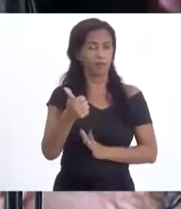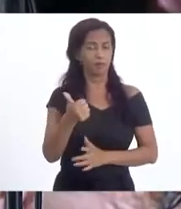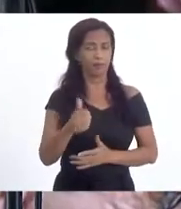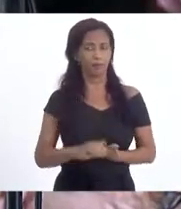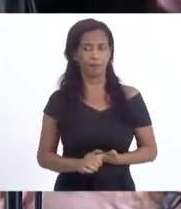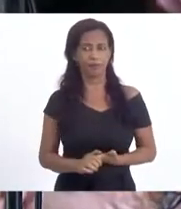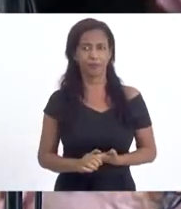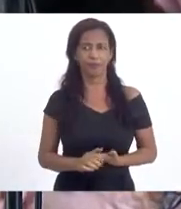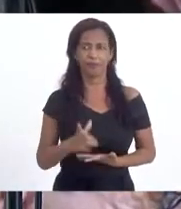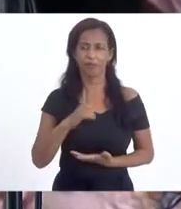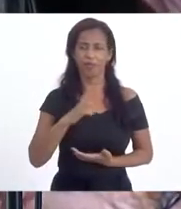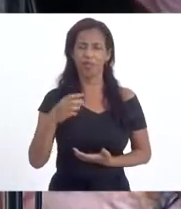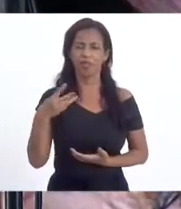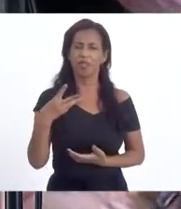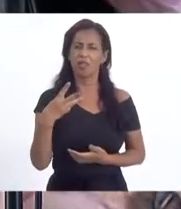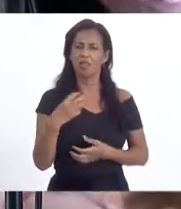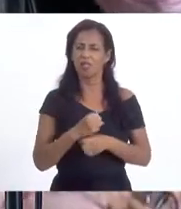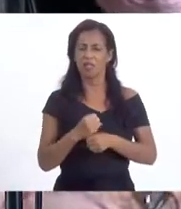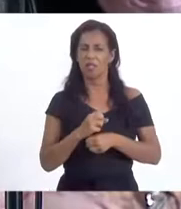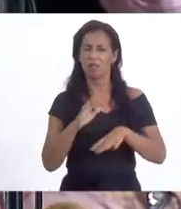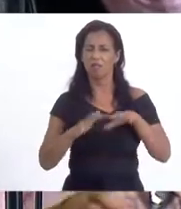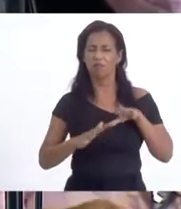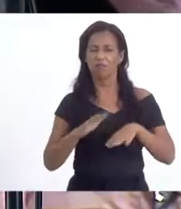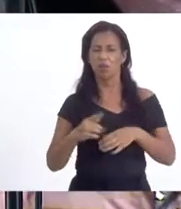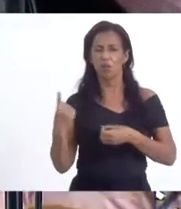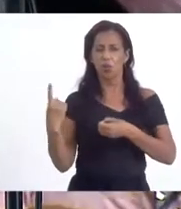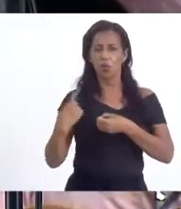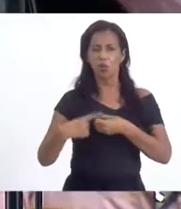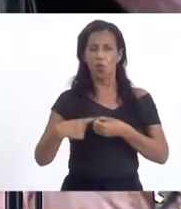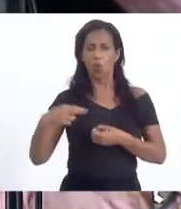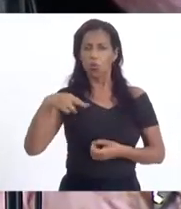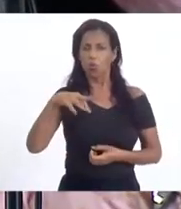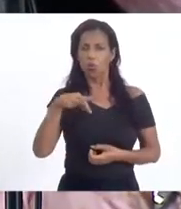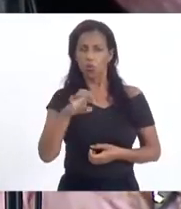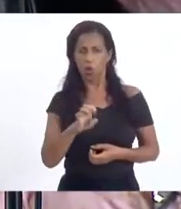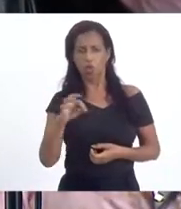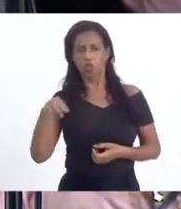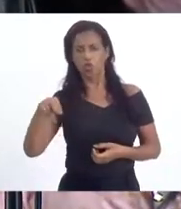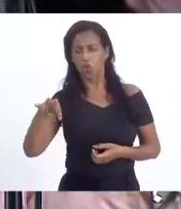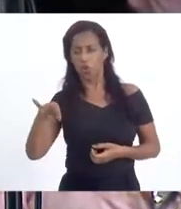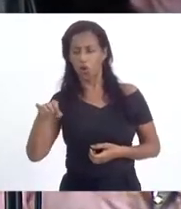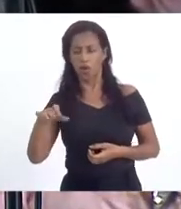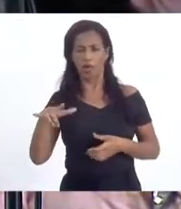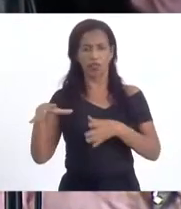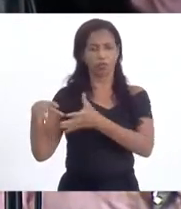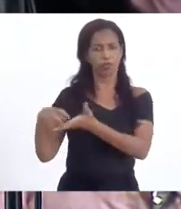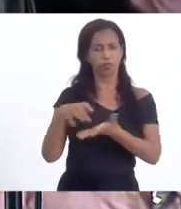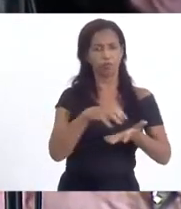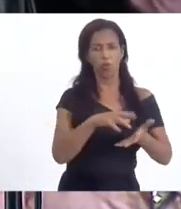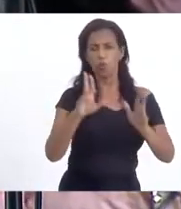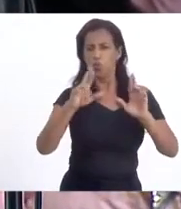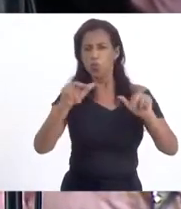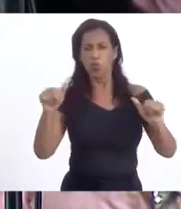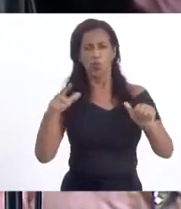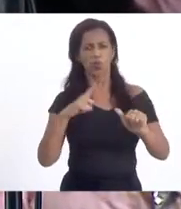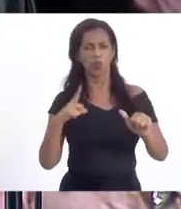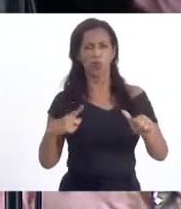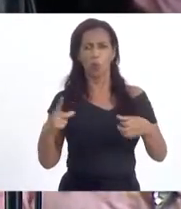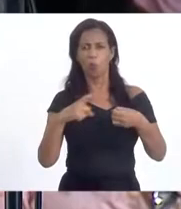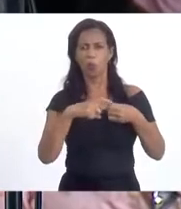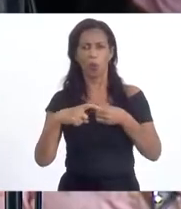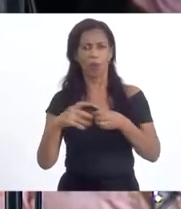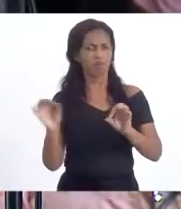O consórcio tem 3 anos, os municípios do norte e noroeste fluminense. Nunca tínhamos consolidado um consórcio